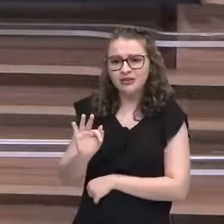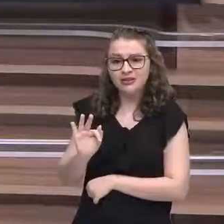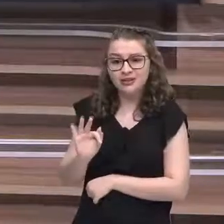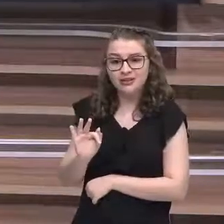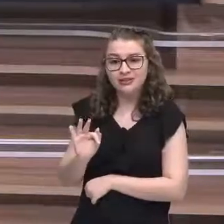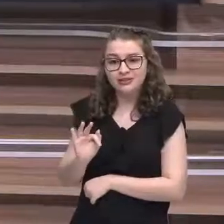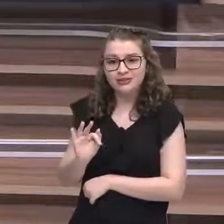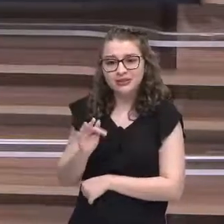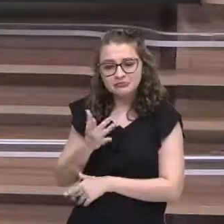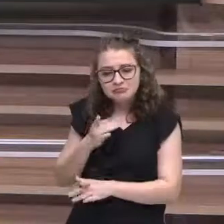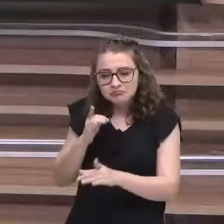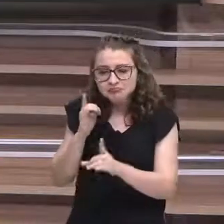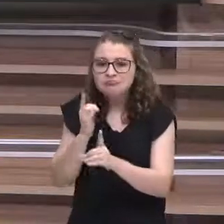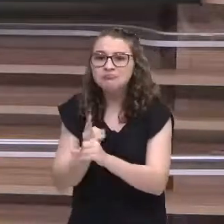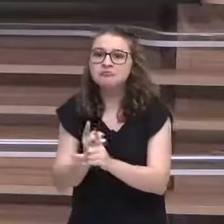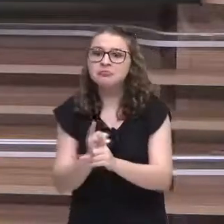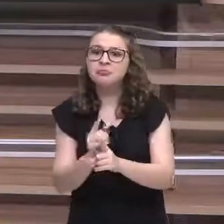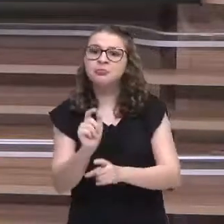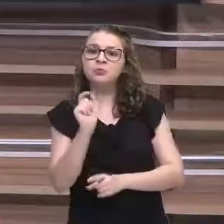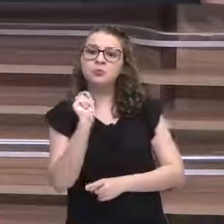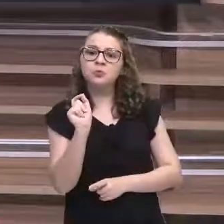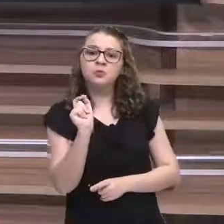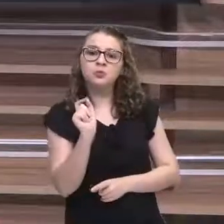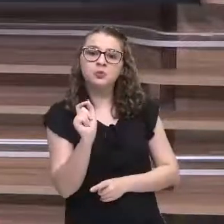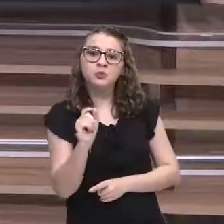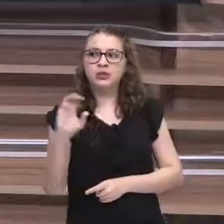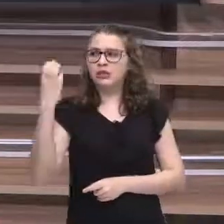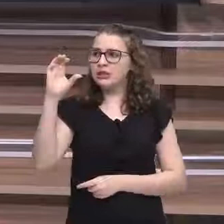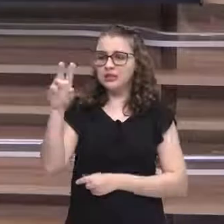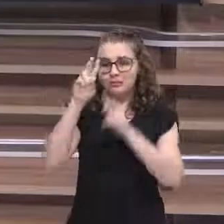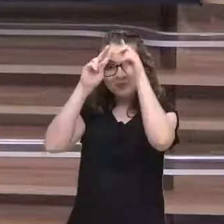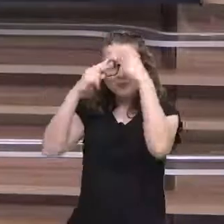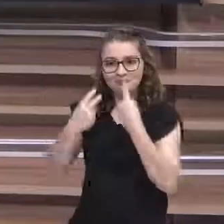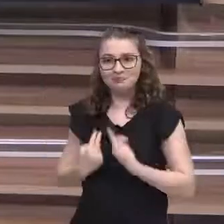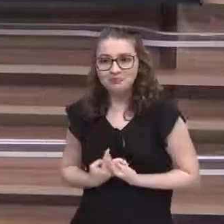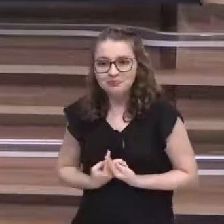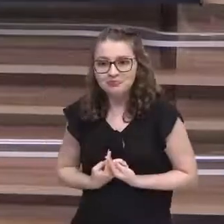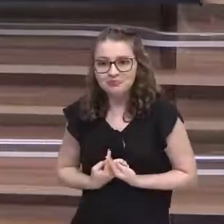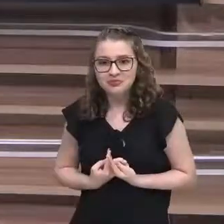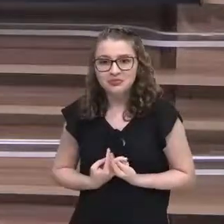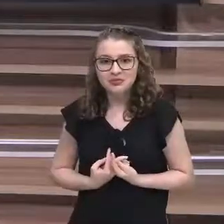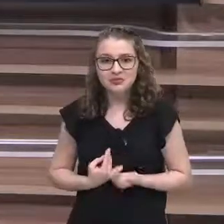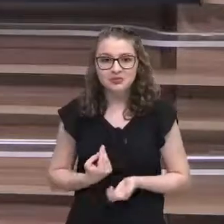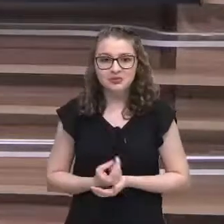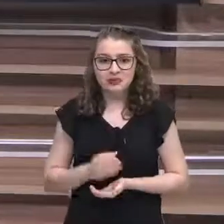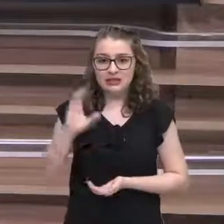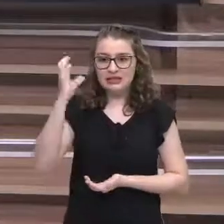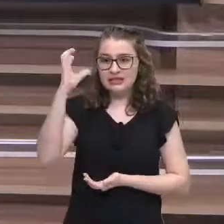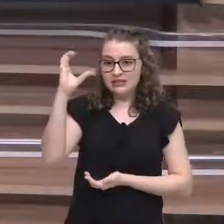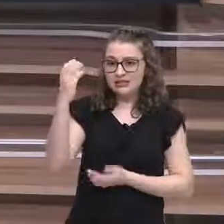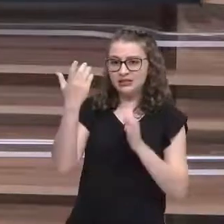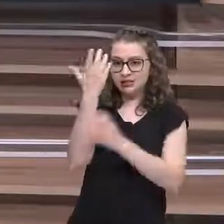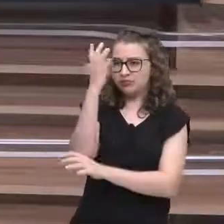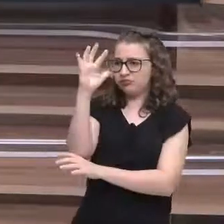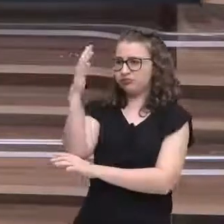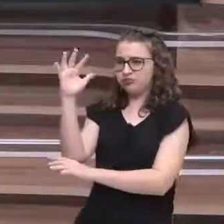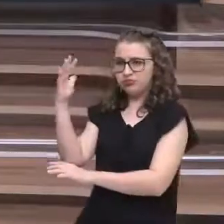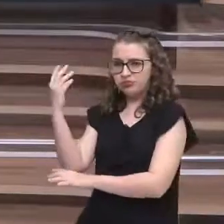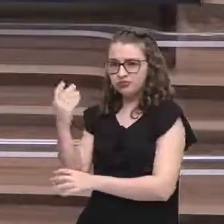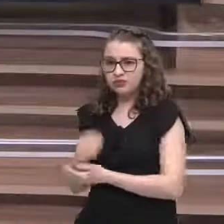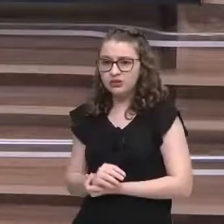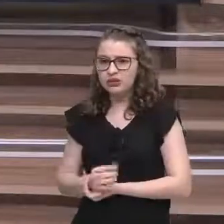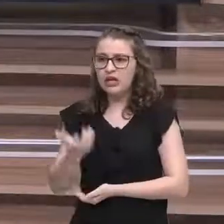vocês vão se deparar, sabe com o quê? Ciências humanas, ciências da natureza,